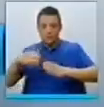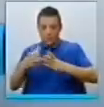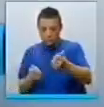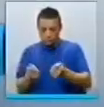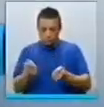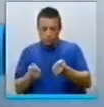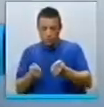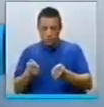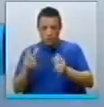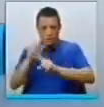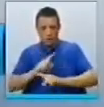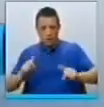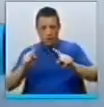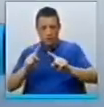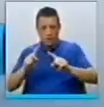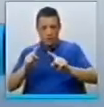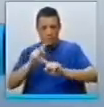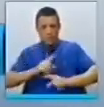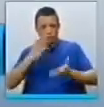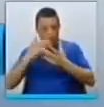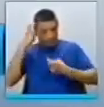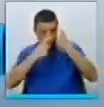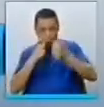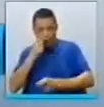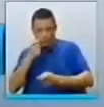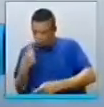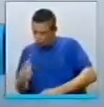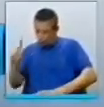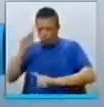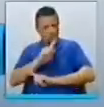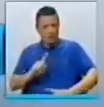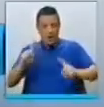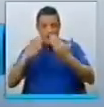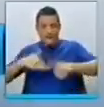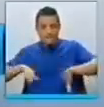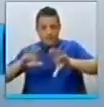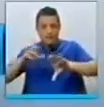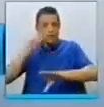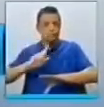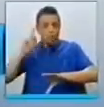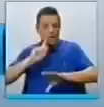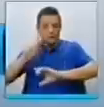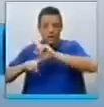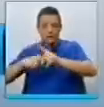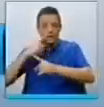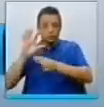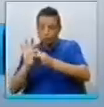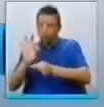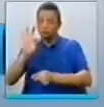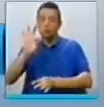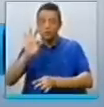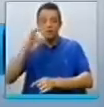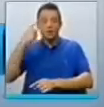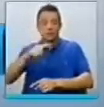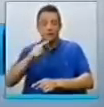S continuamos continuamos a ser machistas eu não tenho notado muito isso mas acho que as mulheres muitas vezes têm outro tipo de opções que têm que